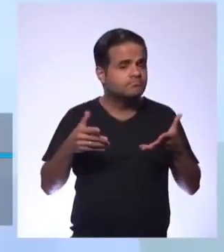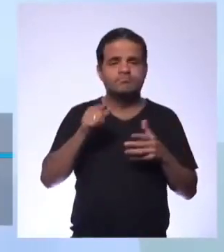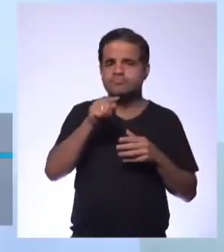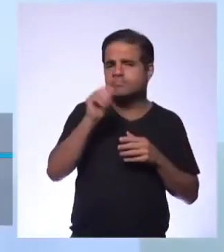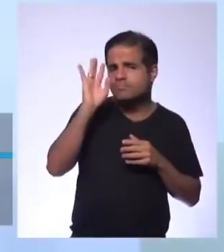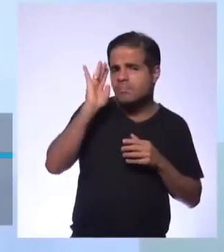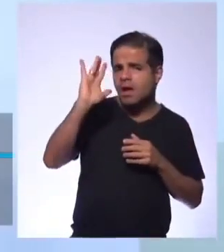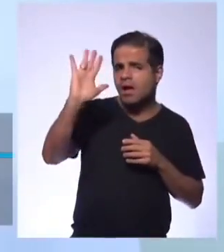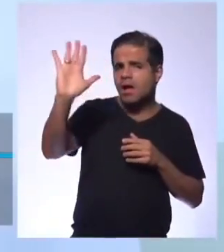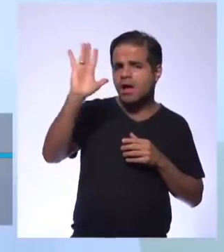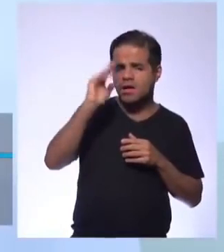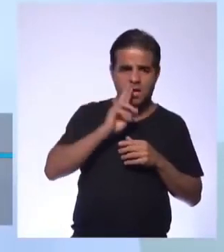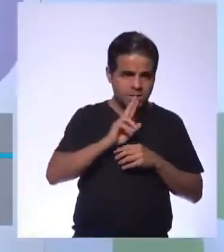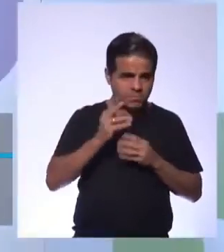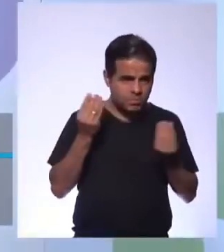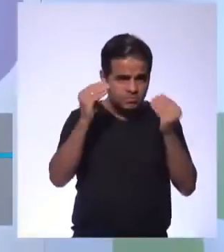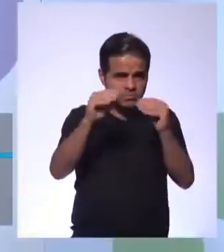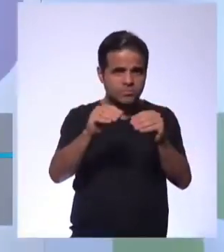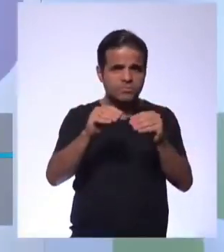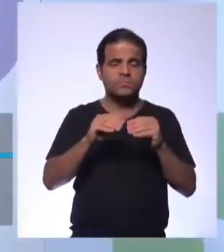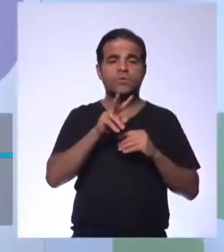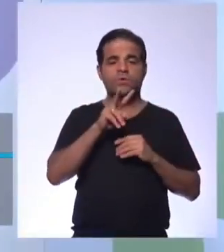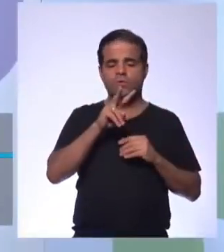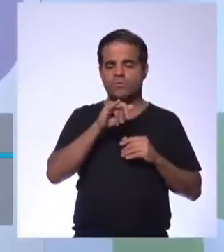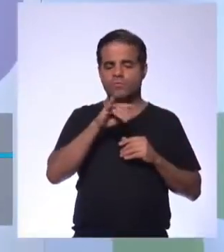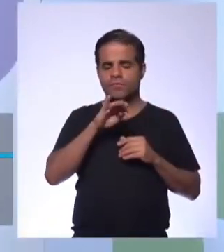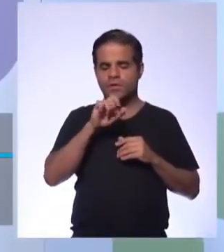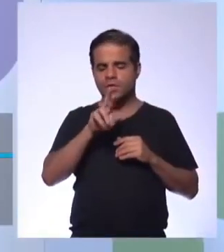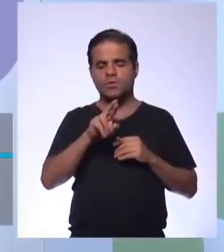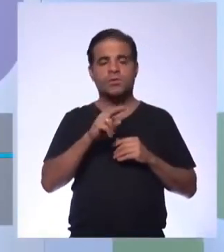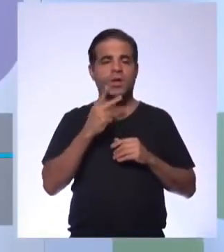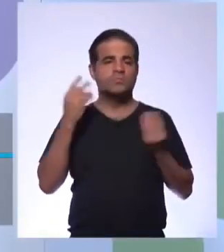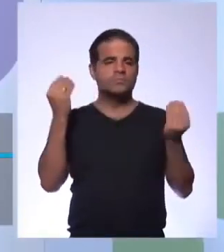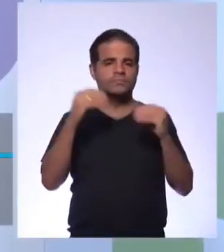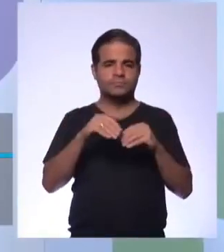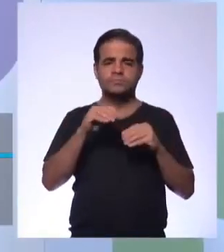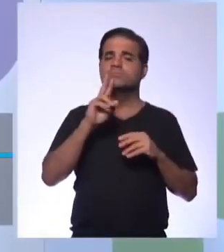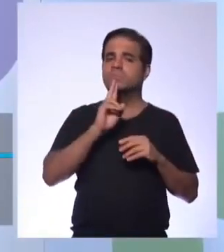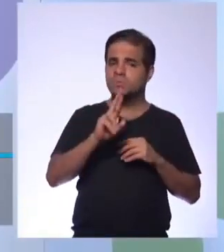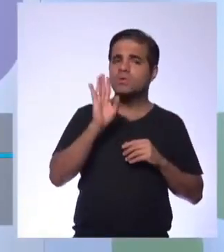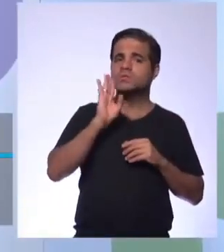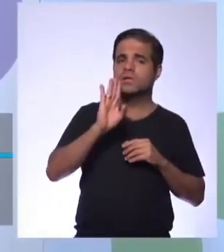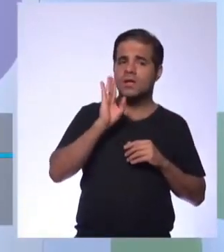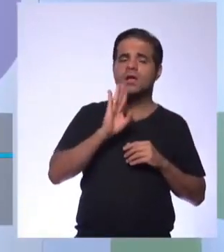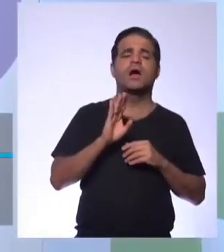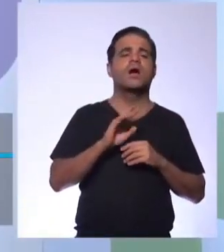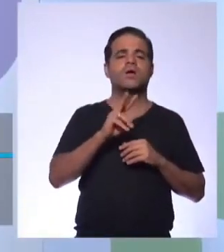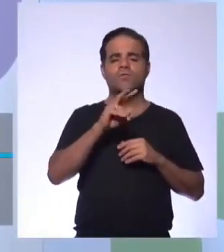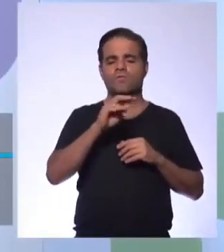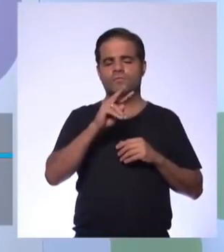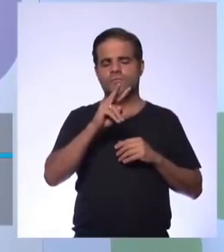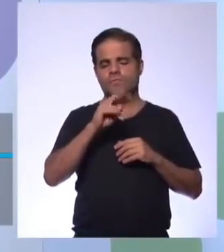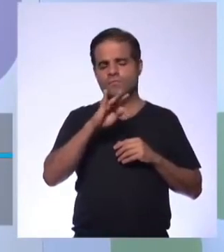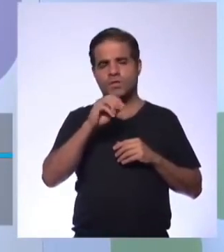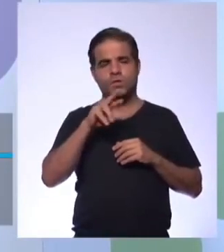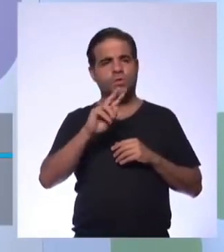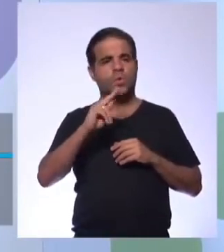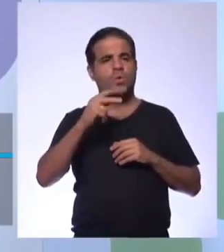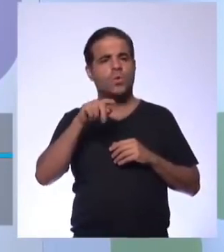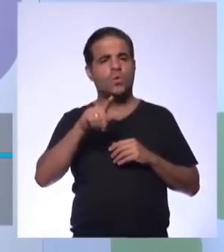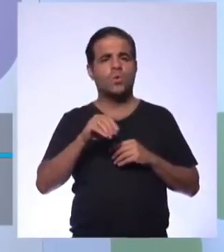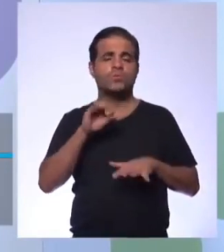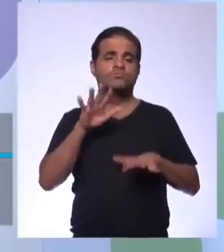pensando Posso comigo. acrescentar uma resposta aqui? O Vitor, ele diz uma resposta que eu achei bem legal. O Vitor Hugo, ele diz, depende